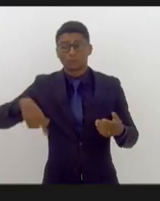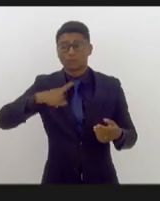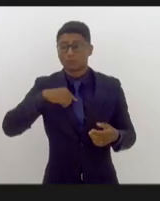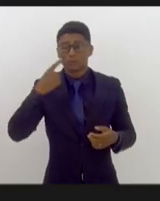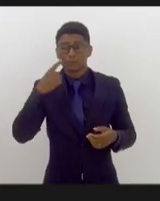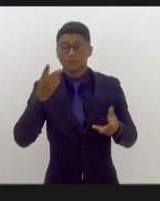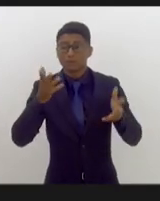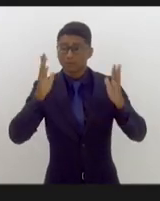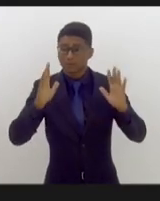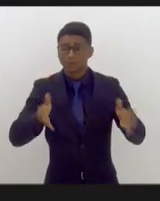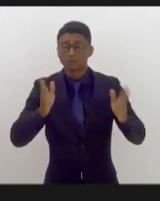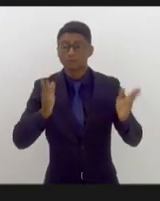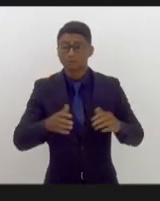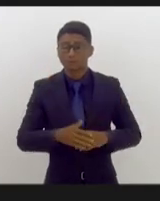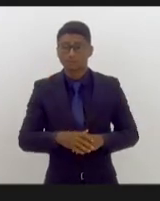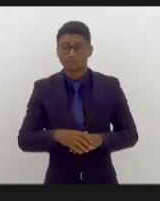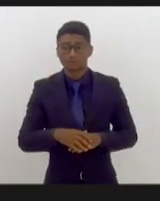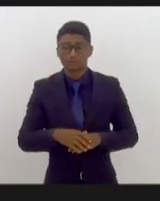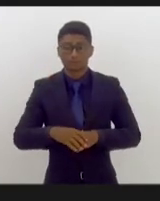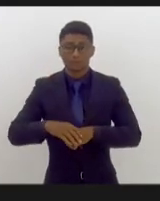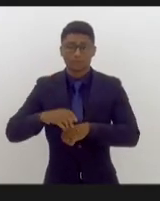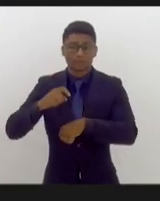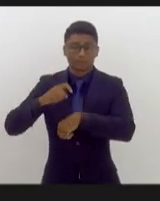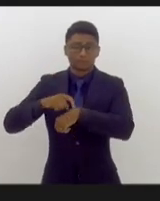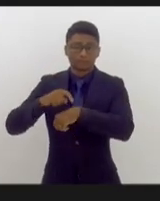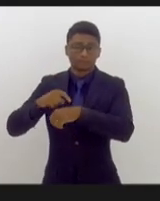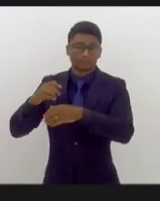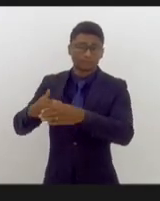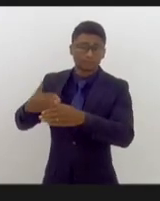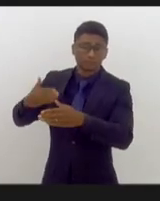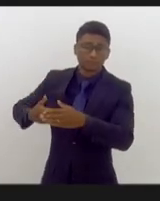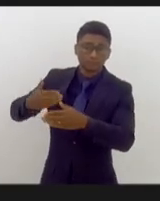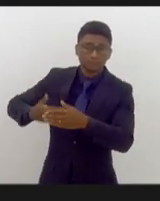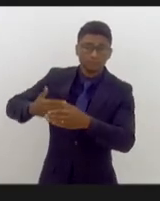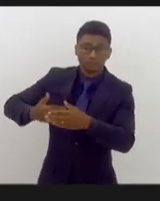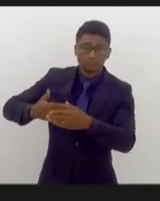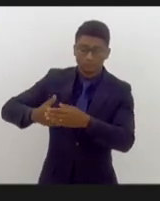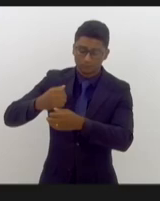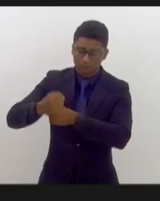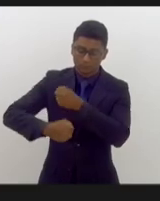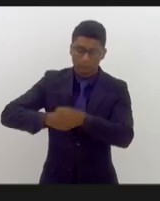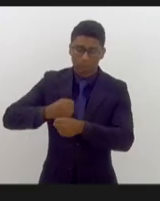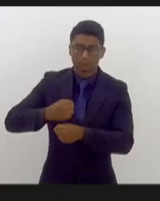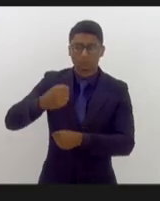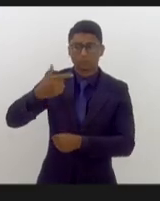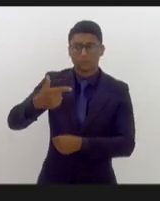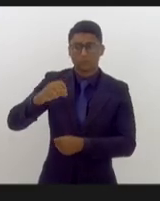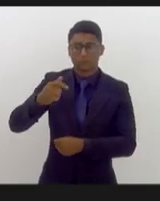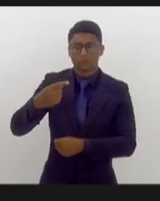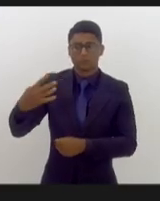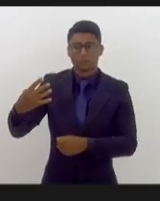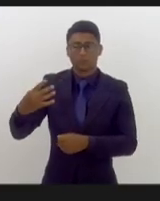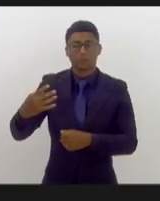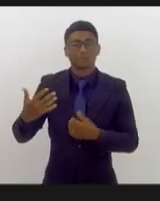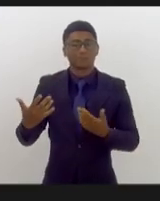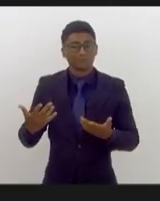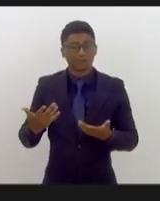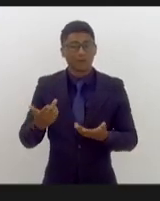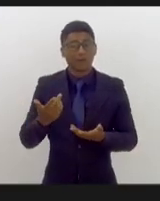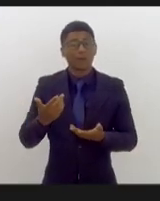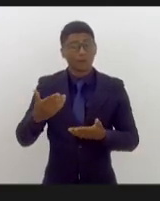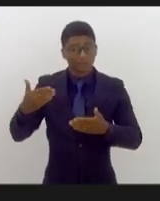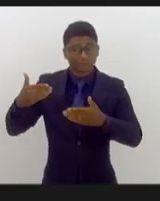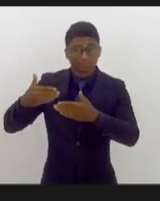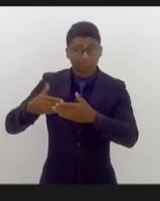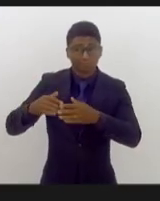do plano nacional, né, que termina agora sua vigência em 2024, e a gente ainda está aí na discussão. Eu concordo com